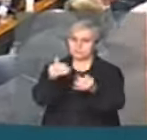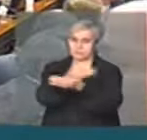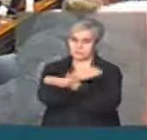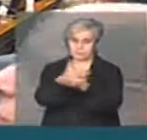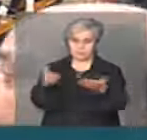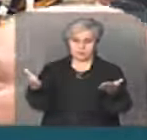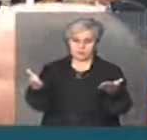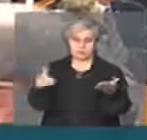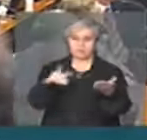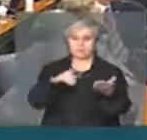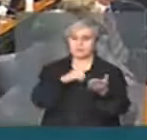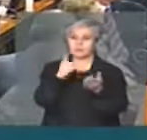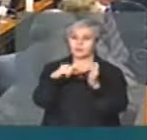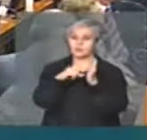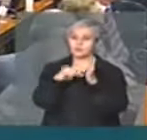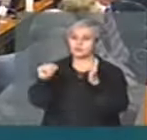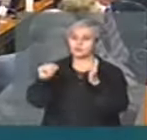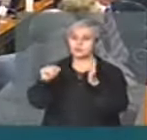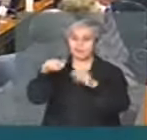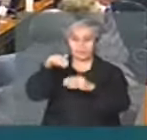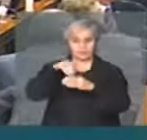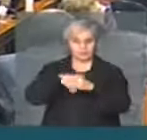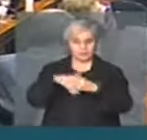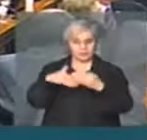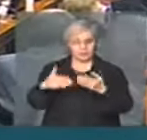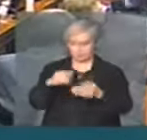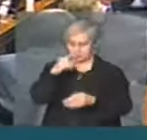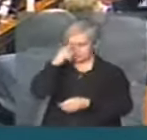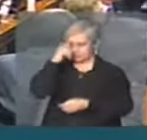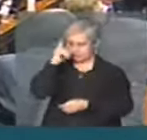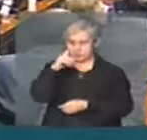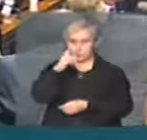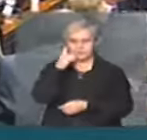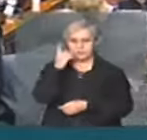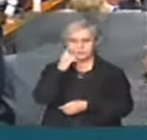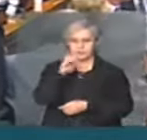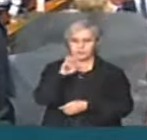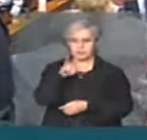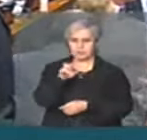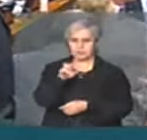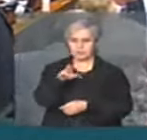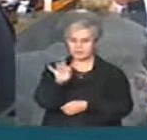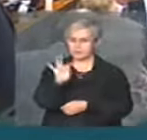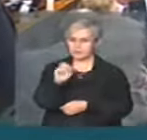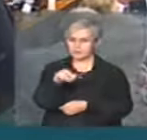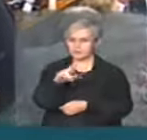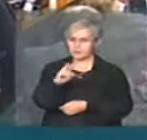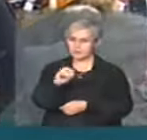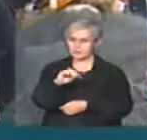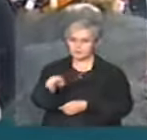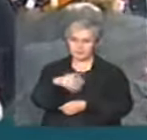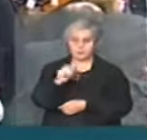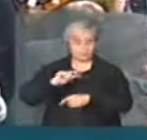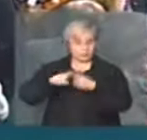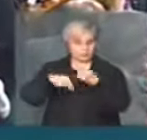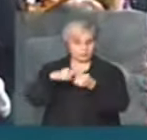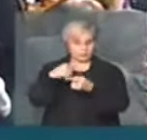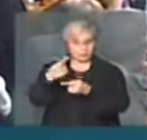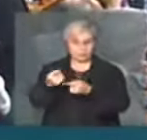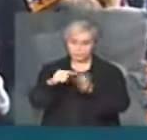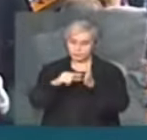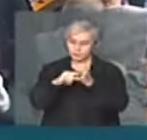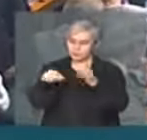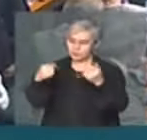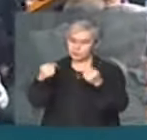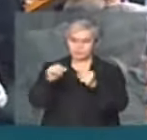que nós temos ainda um destaque a ser apreciado, de autoria do deputado Everton Rocha, e depois do destaque, obviamente, nós temos